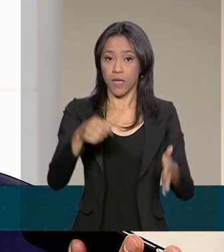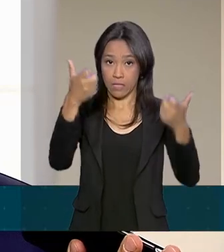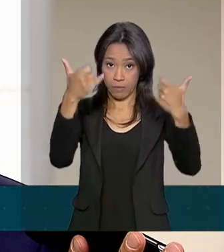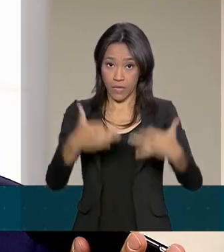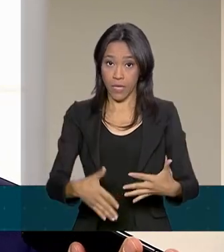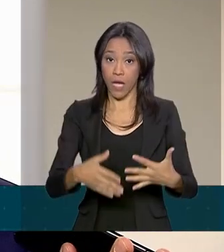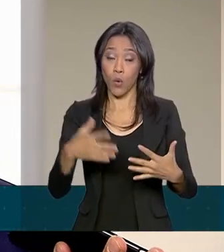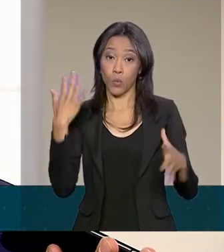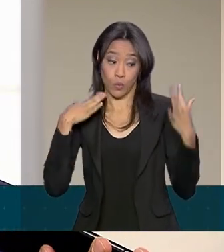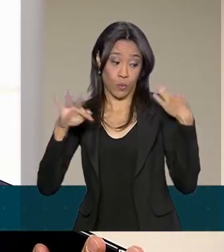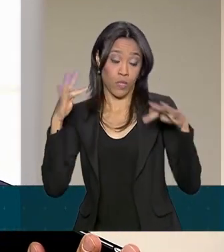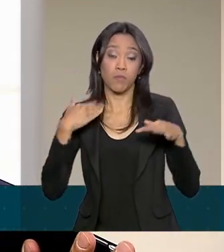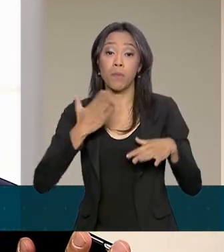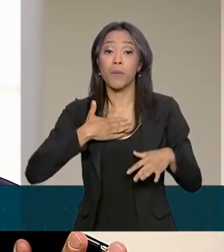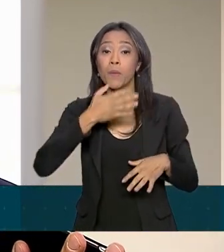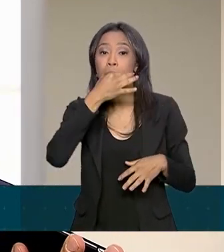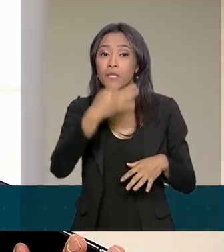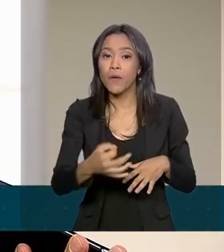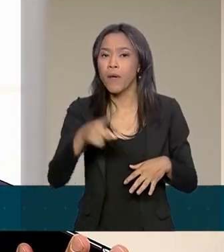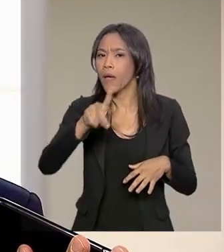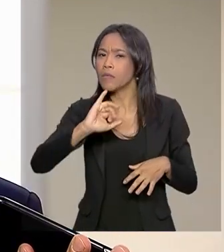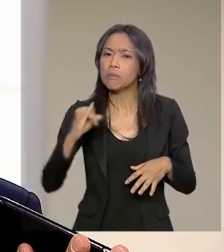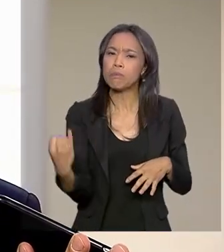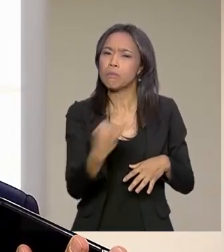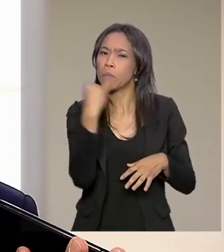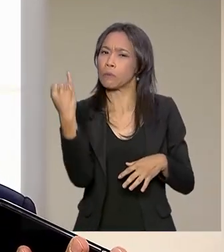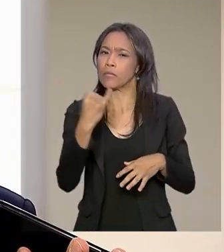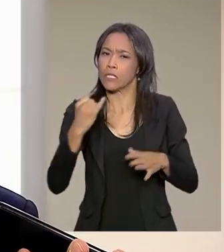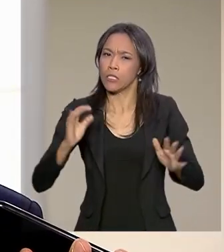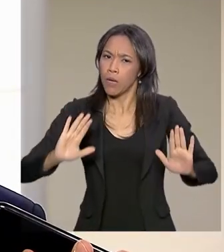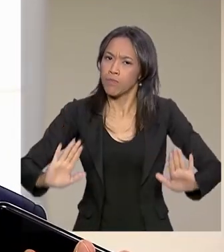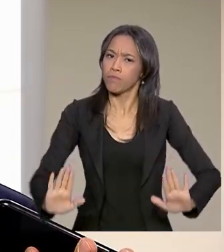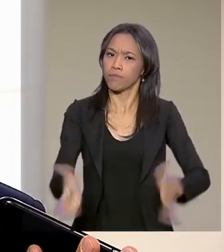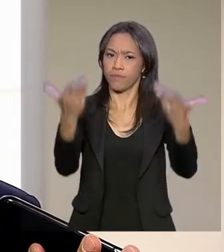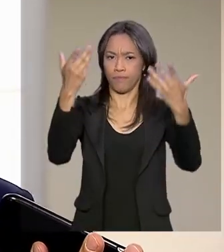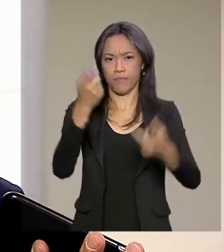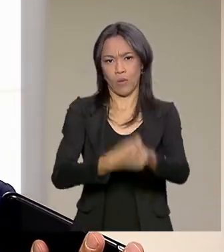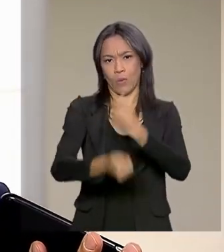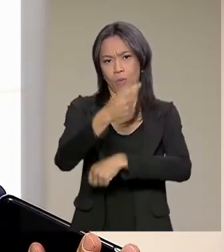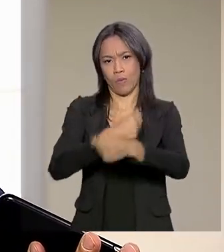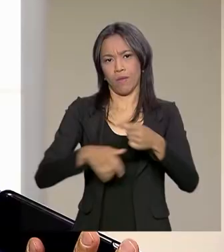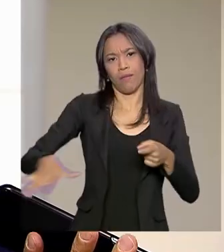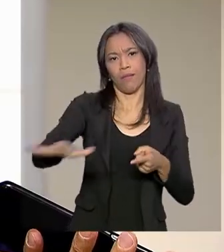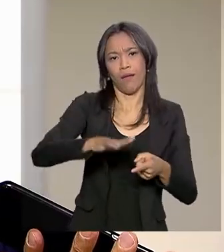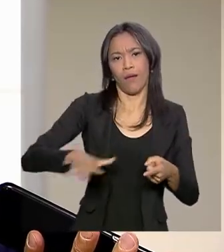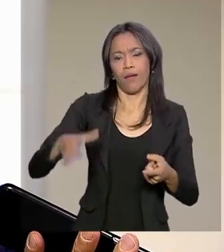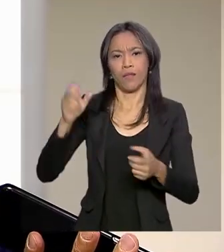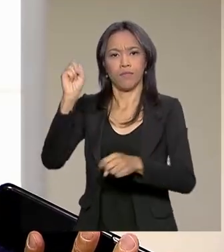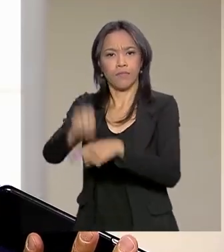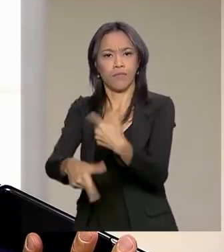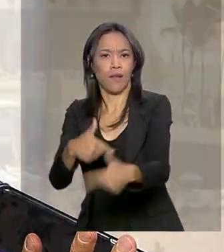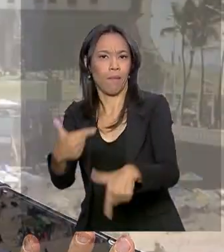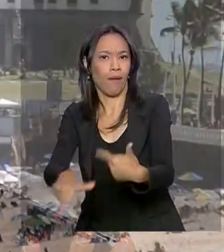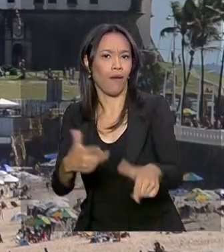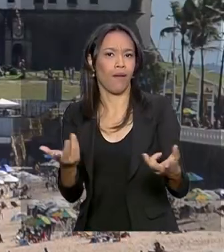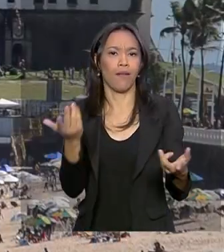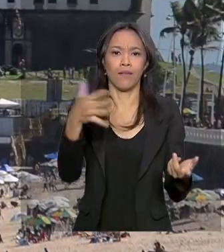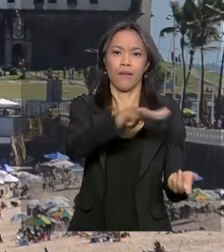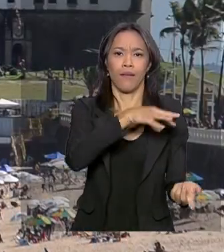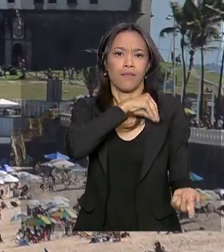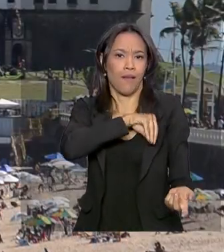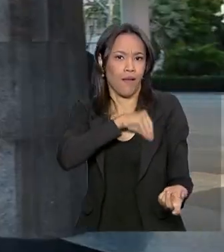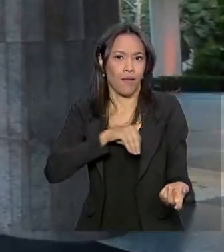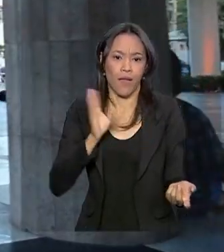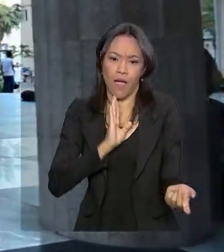é a principal vertente da economia na geração de emprego e renda. Tudo que se faz pelo turismo, a geração de emprego e renda é muito rápida.